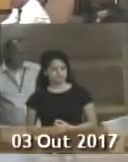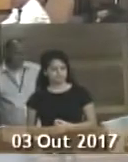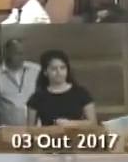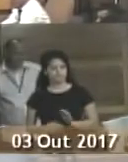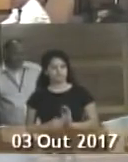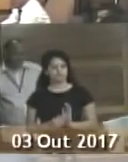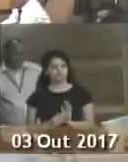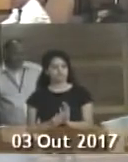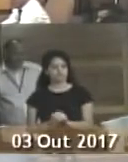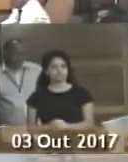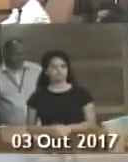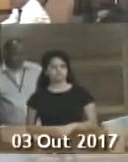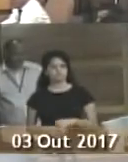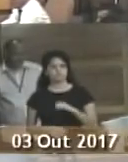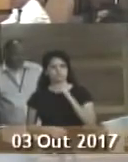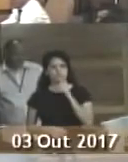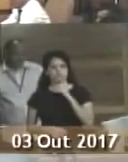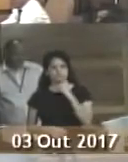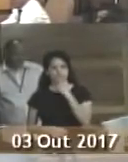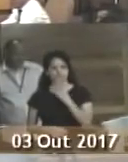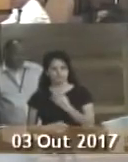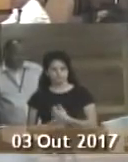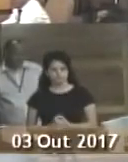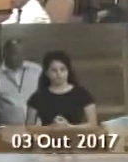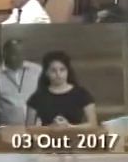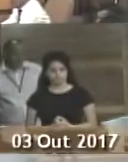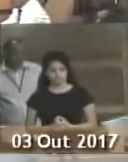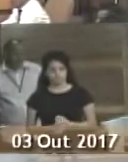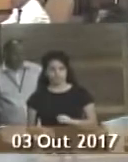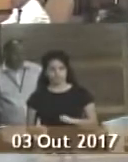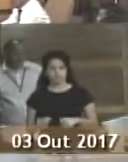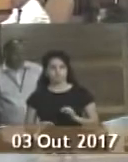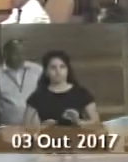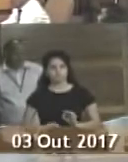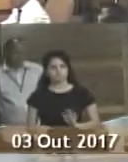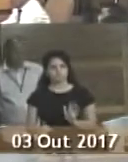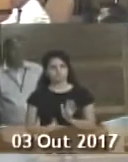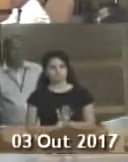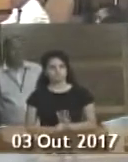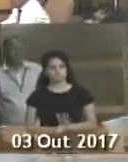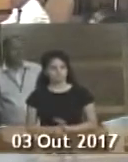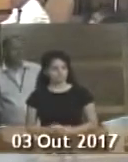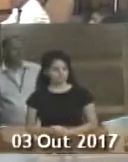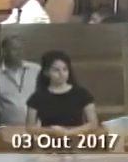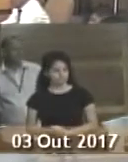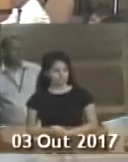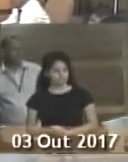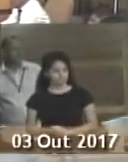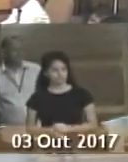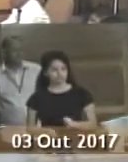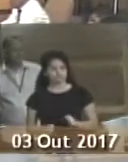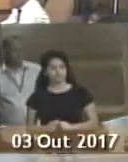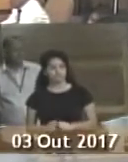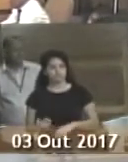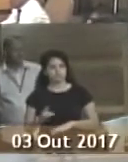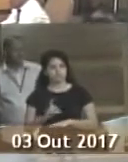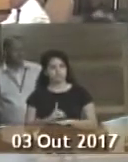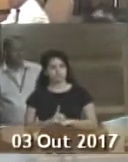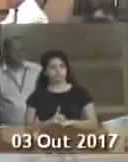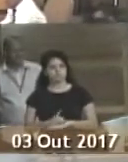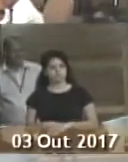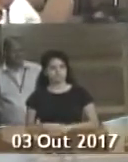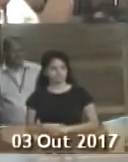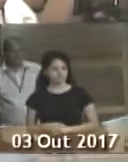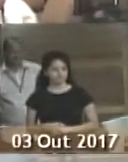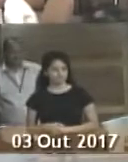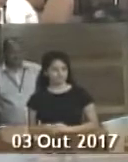apresentada, opinando favoravelmente a aprovação do projeto de lei número 83/2017, de autoria da mesa diretora, que institui os